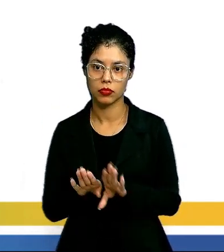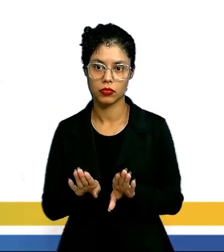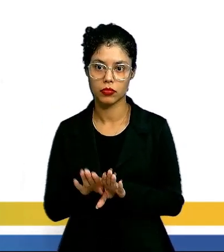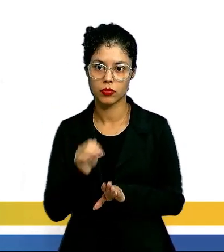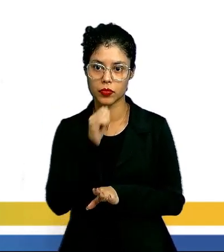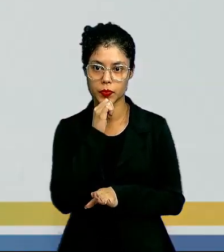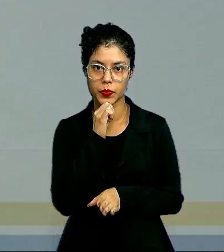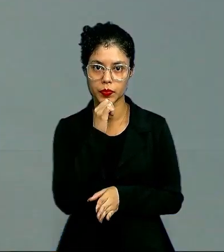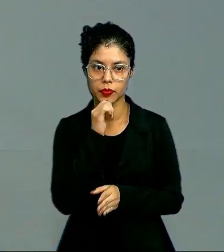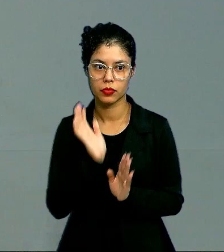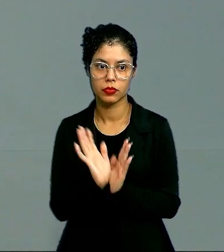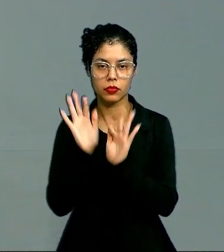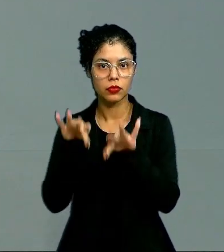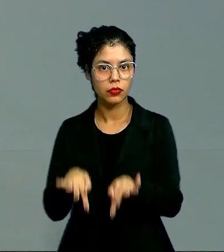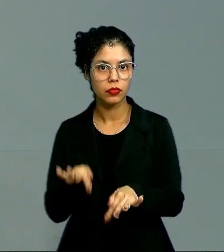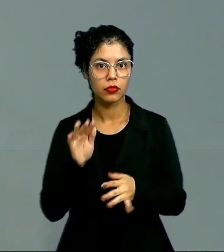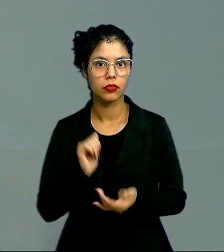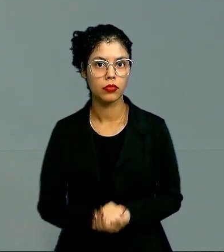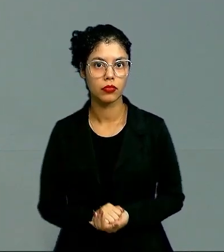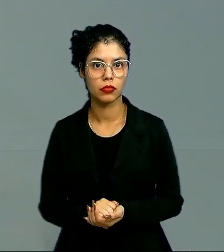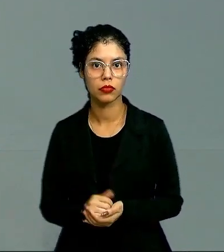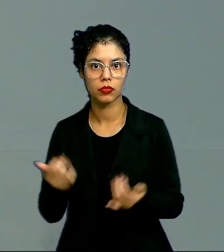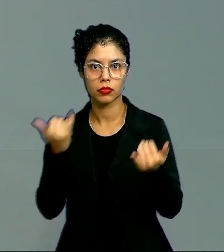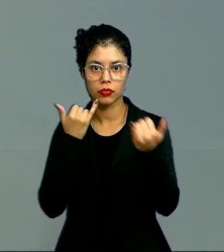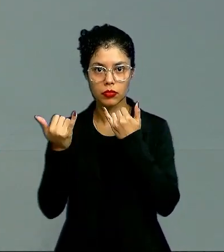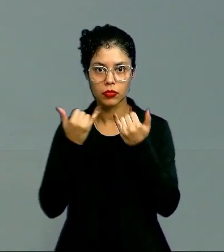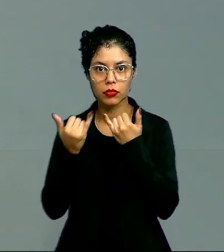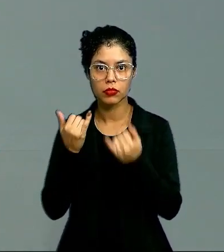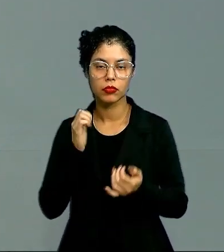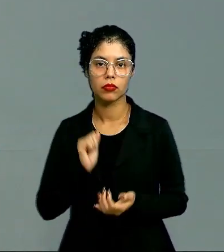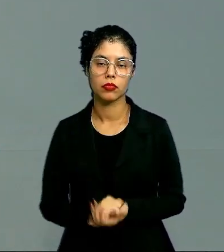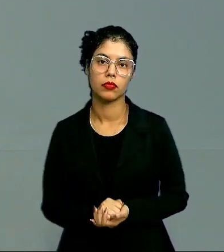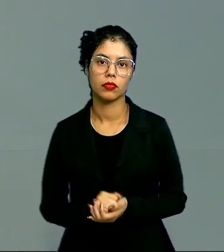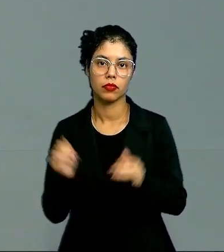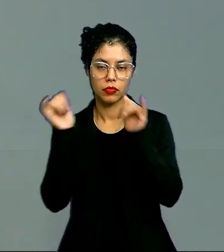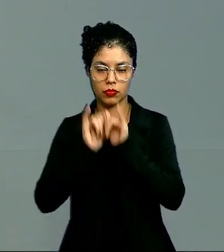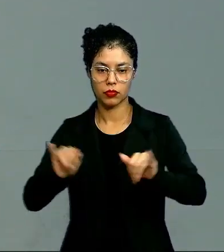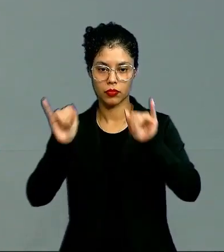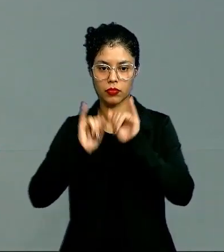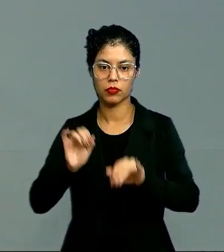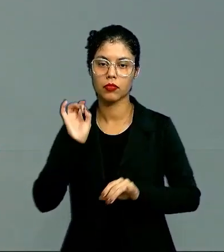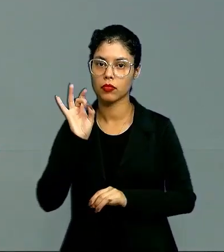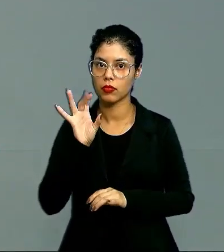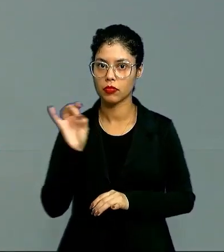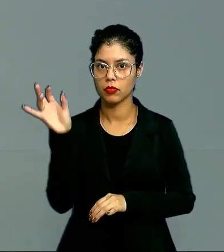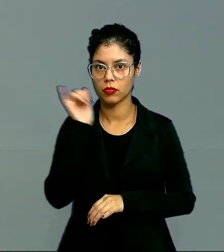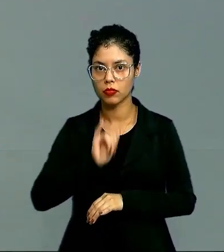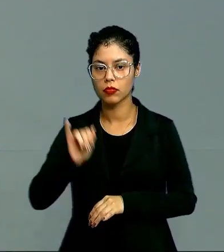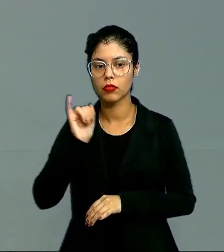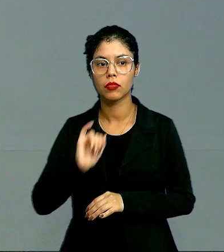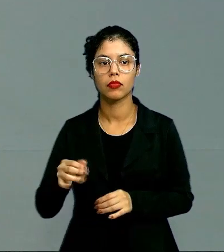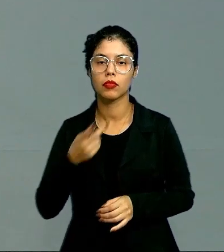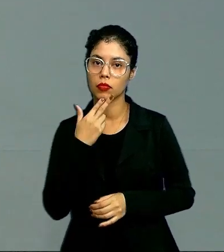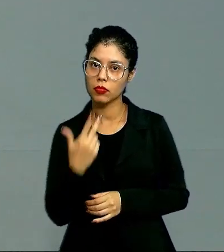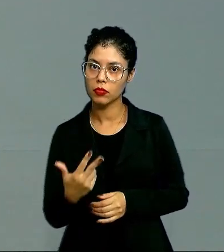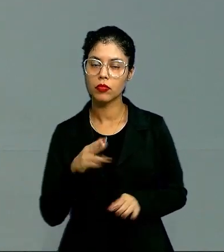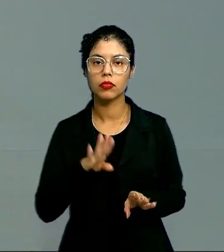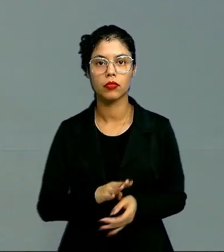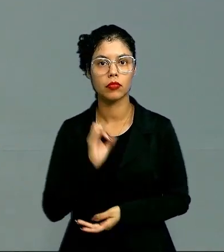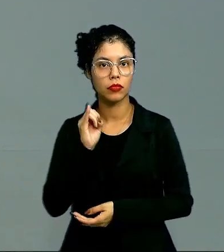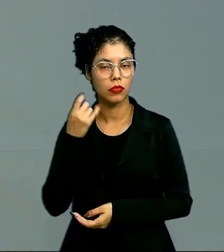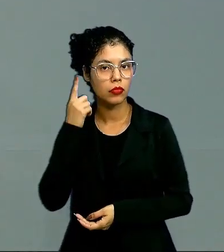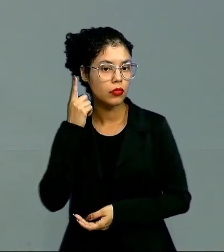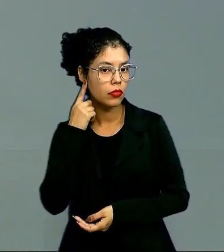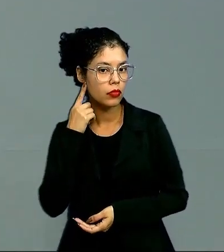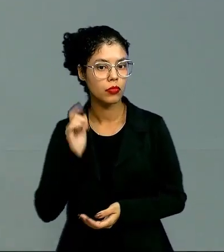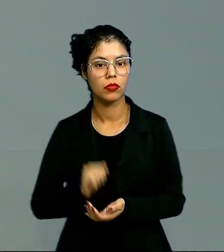na qual a sua finalidade é informar. Então, no noticiário, a finalidade é simplesmente informar uma notícia. Então, se eu